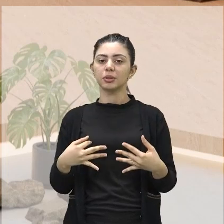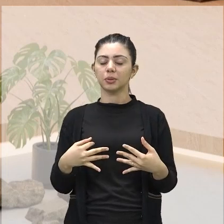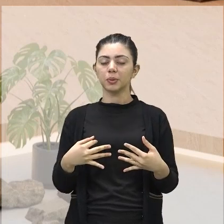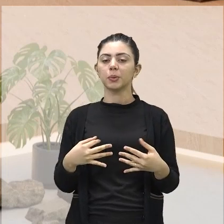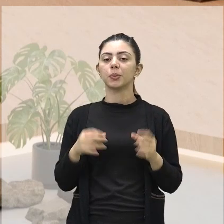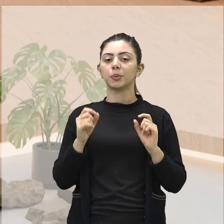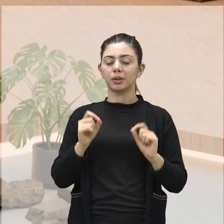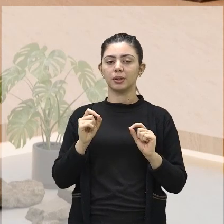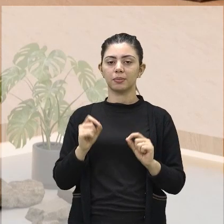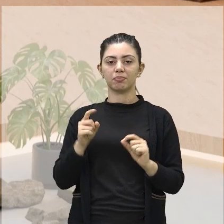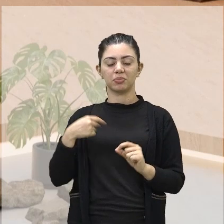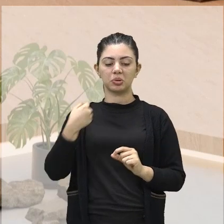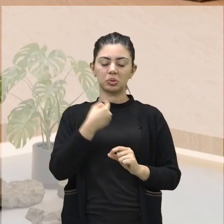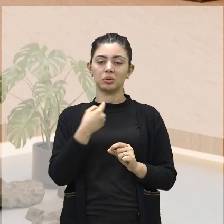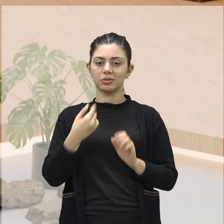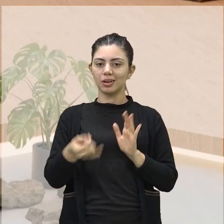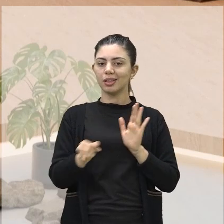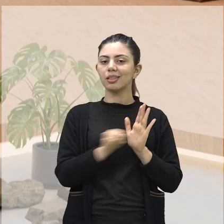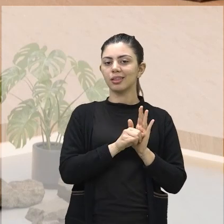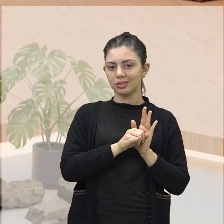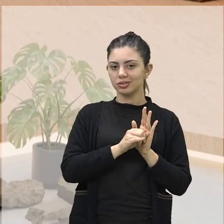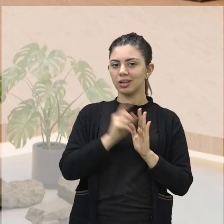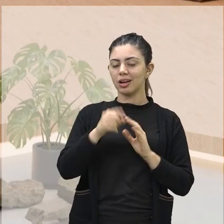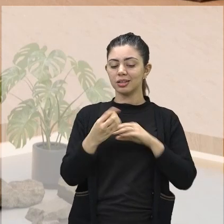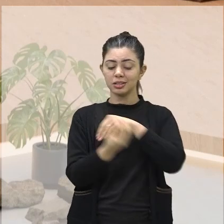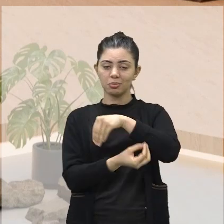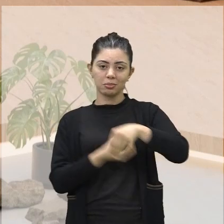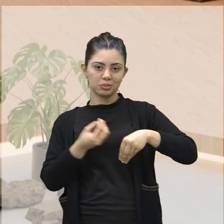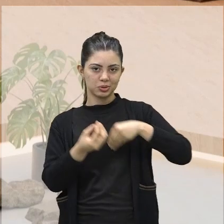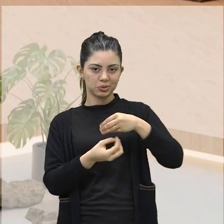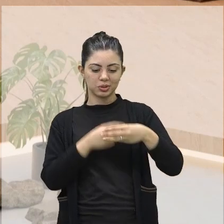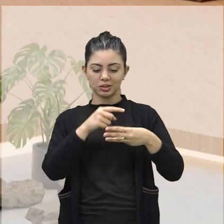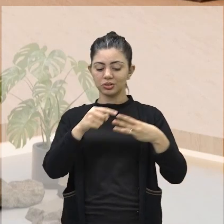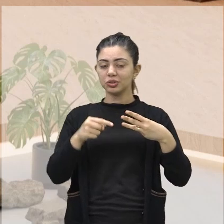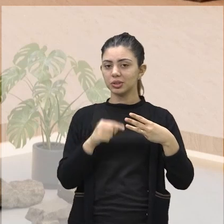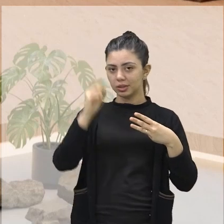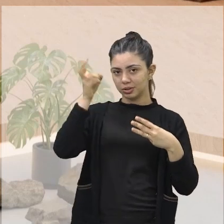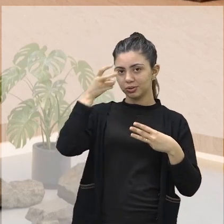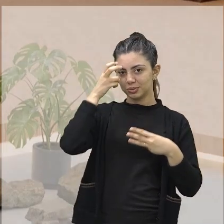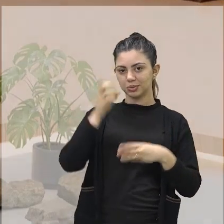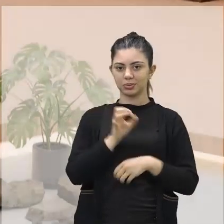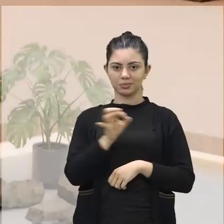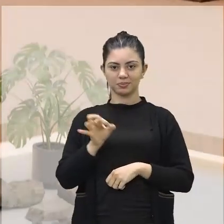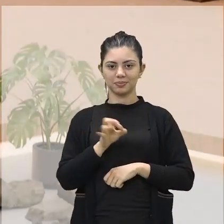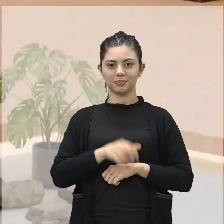dizendo que a nossa identidade ela é uma mistura, né, dessas três culturas.